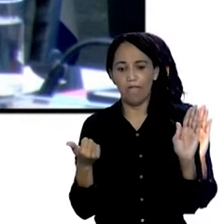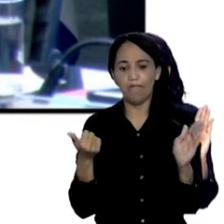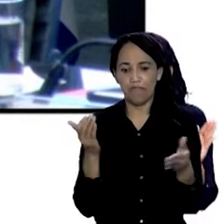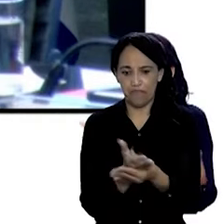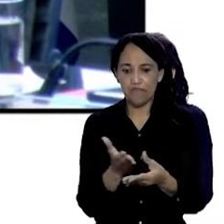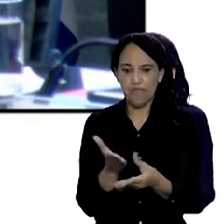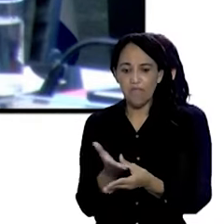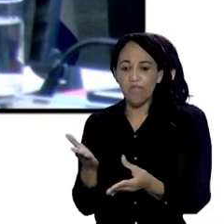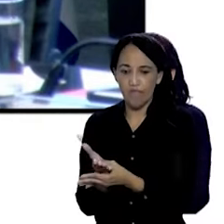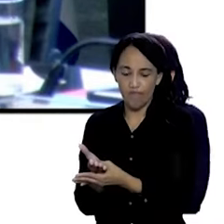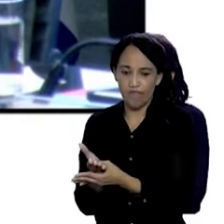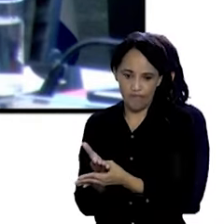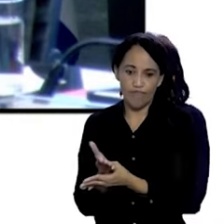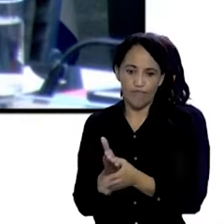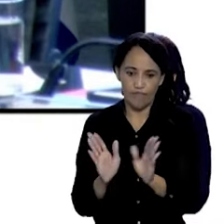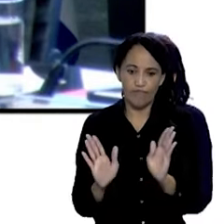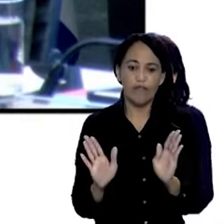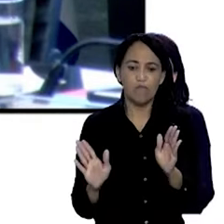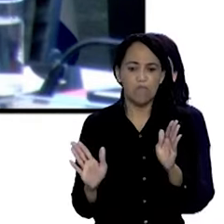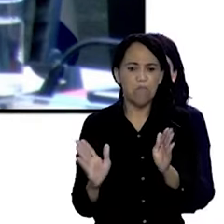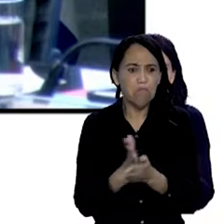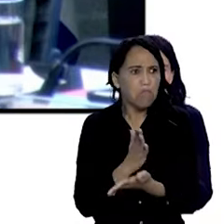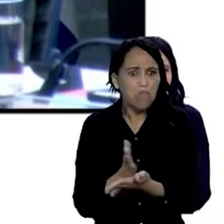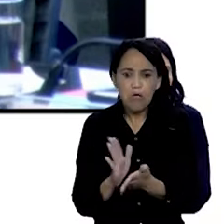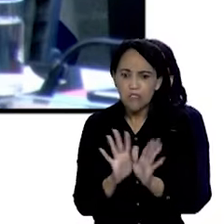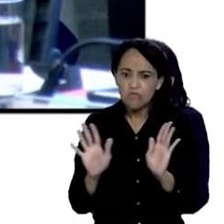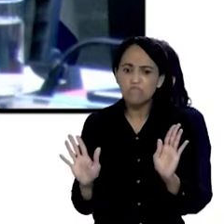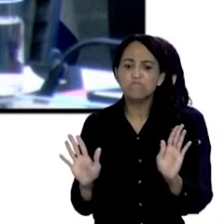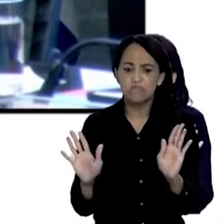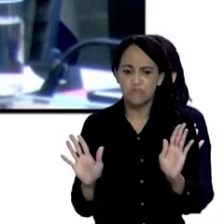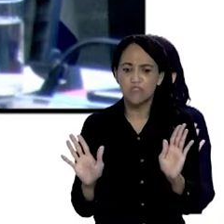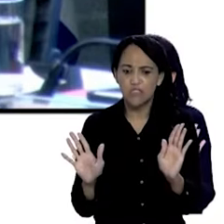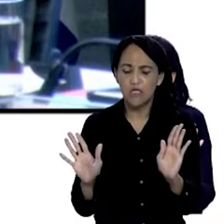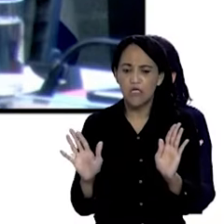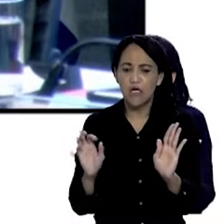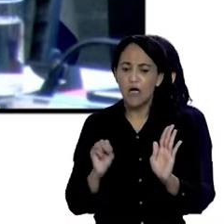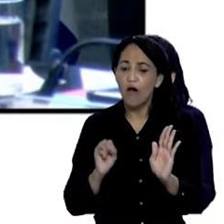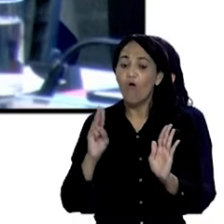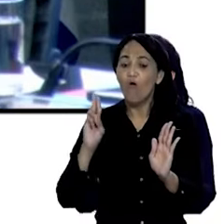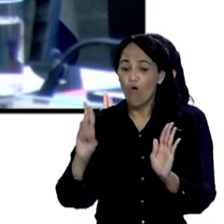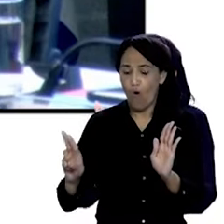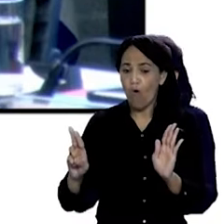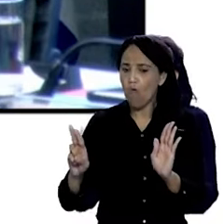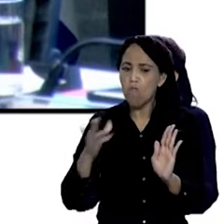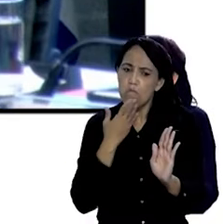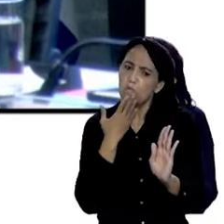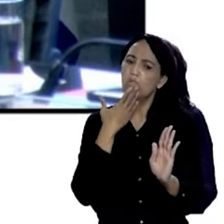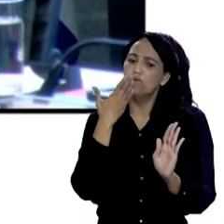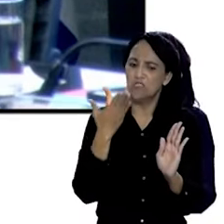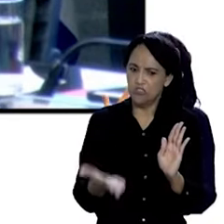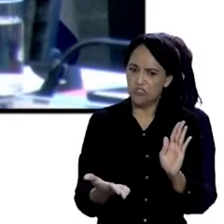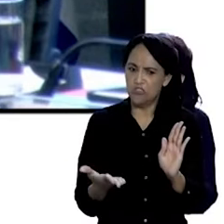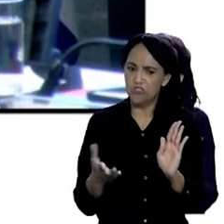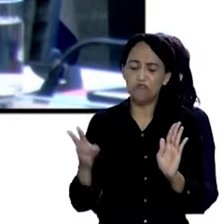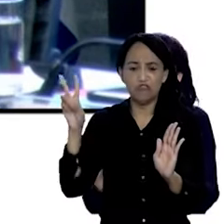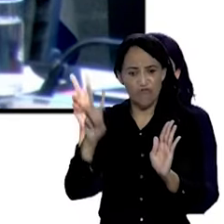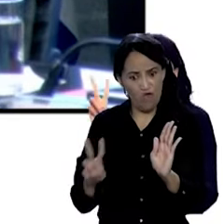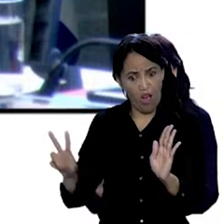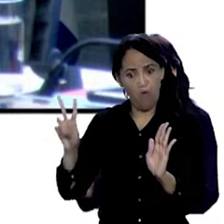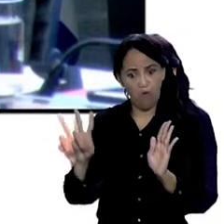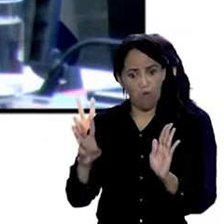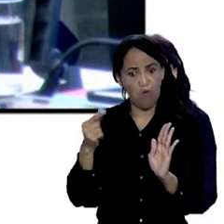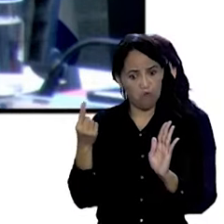0.000 mais ou menos eh ou reivindicações de valor inestimável em